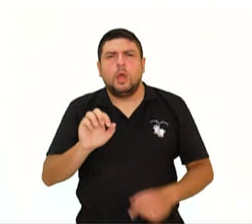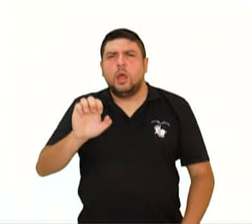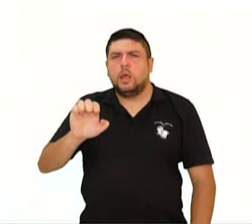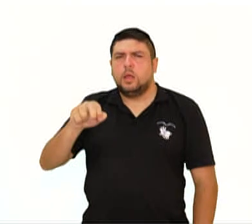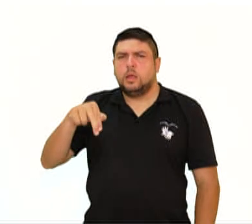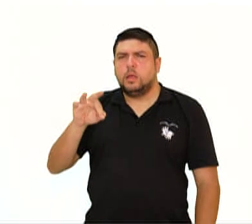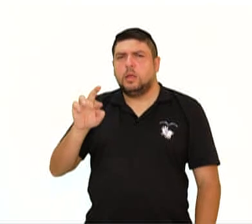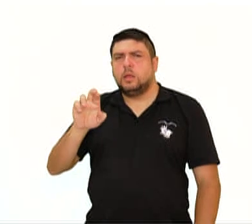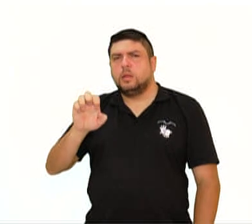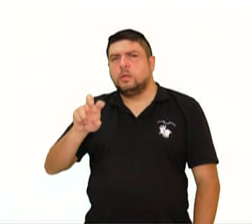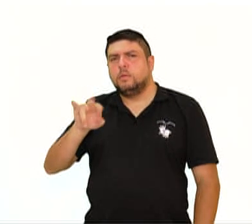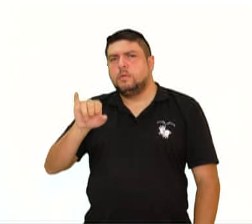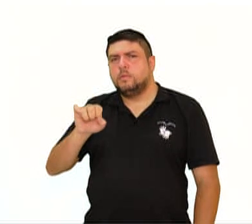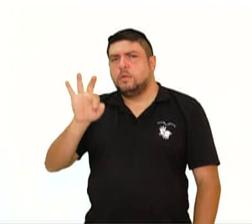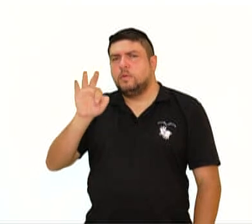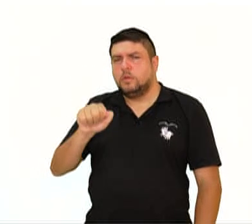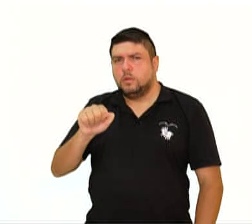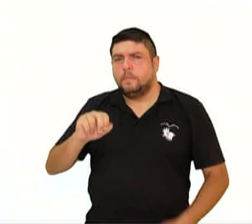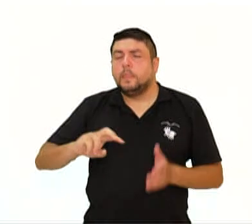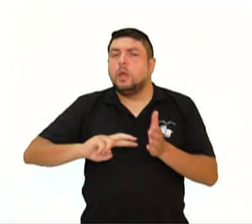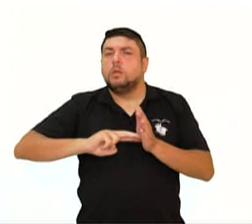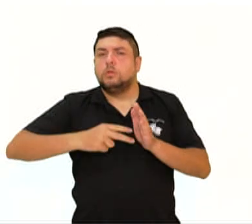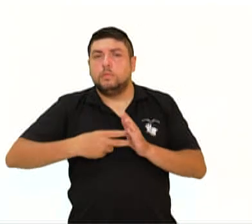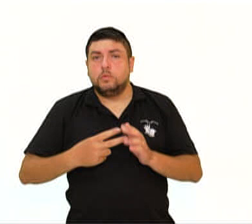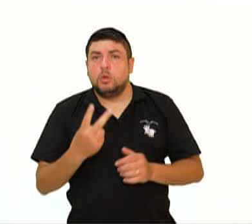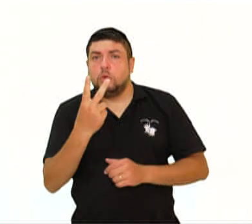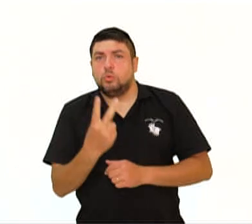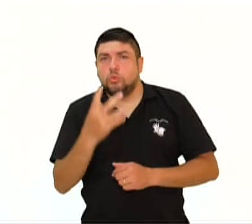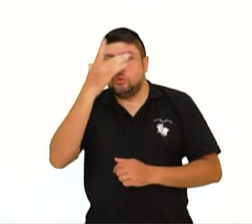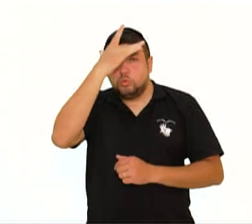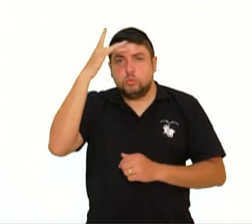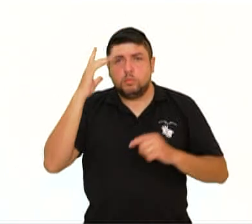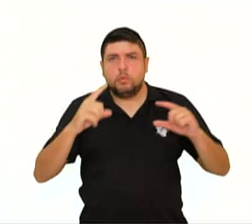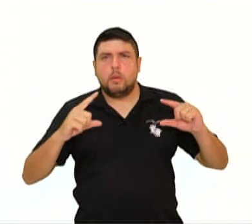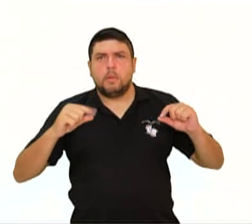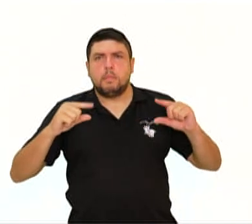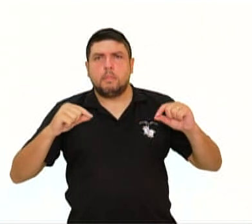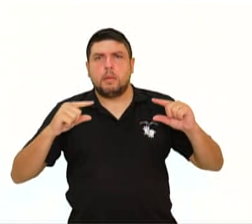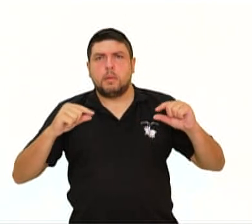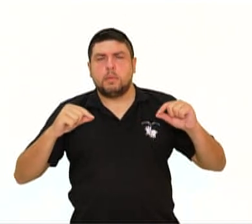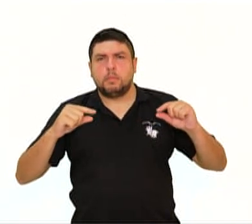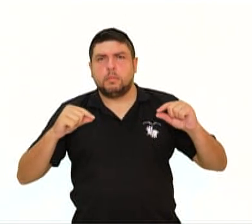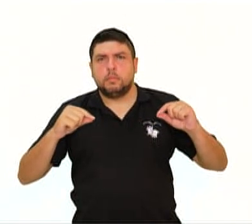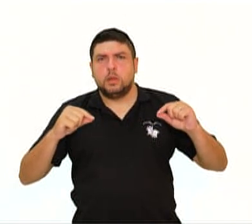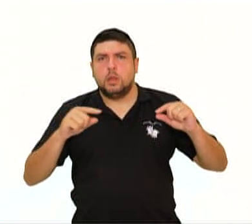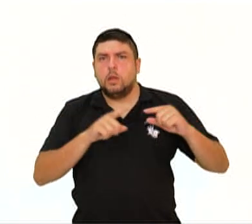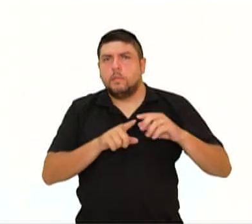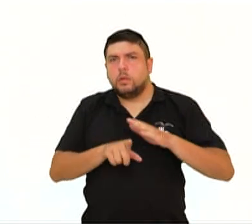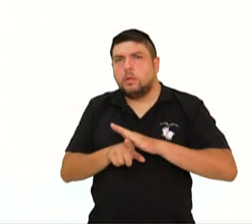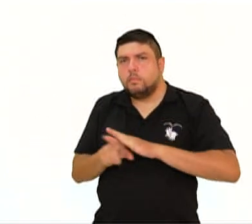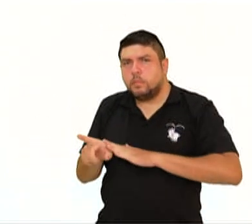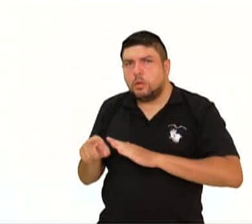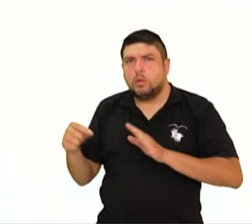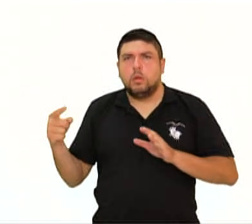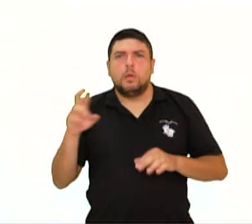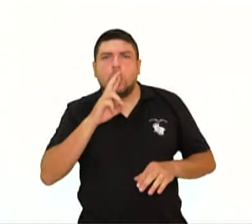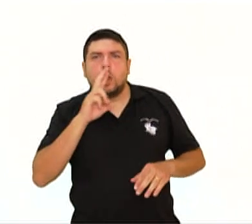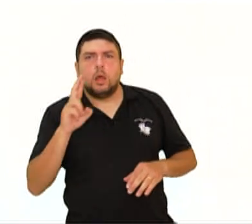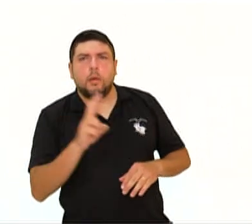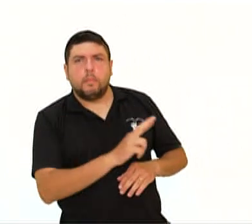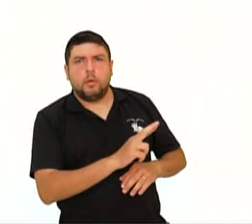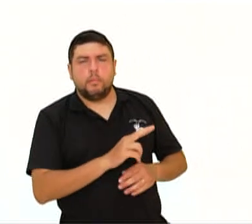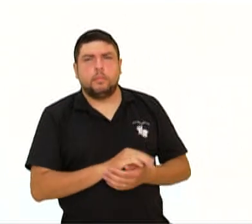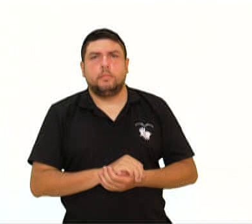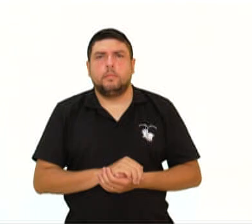entrevista? É um diálogo entre duas ou mais pessoas, entrevistador ou entrevistadores e entrevistados.